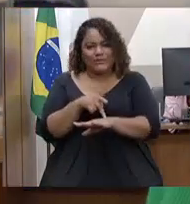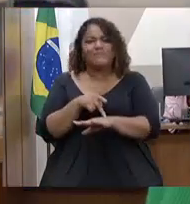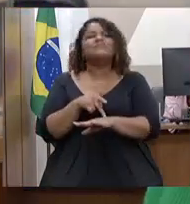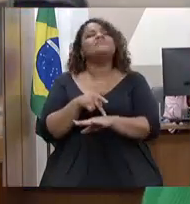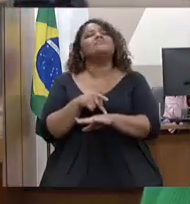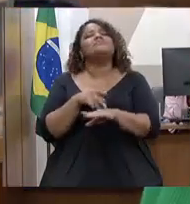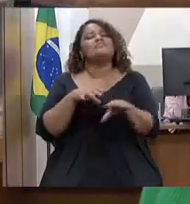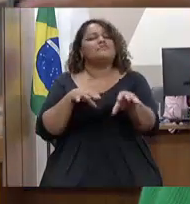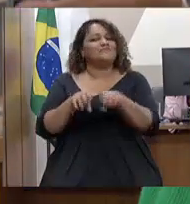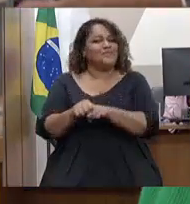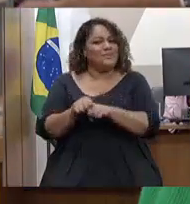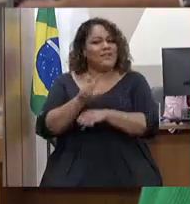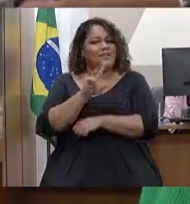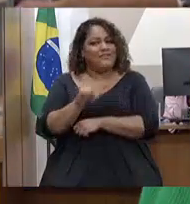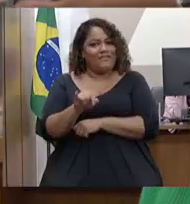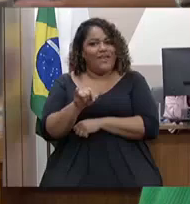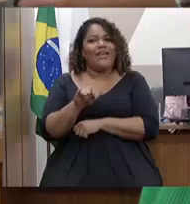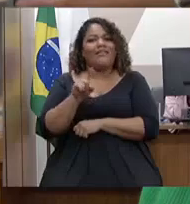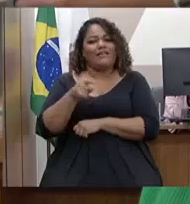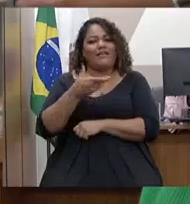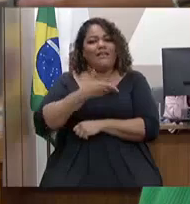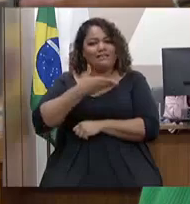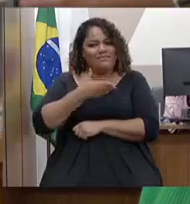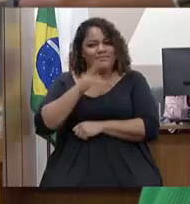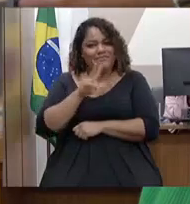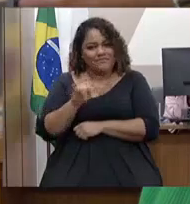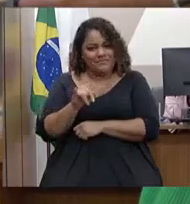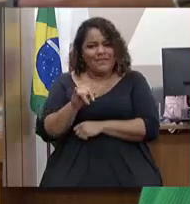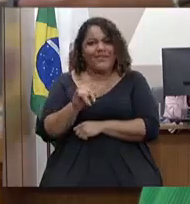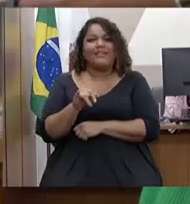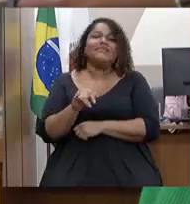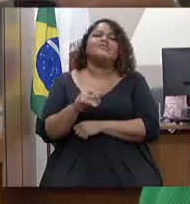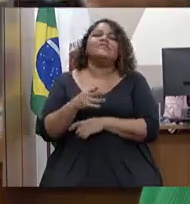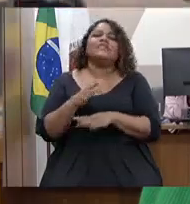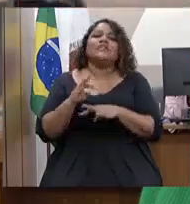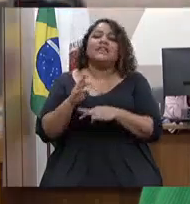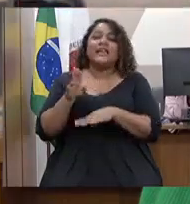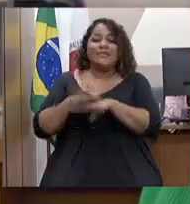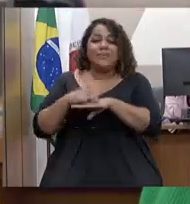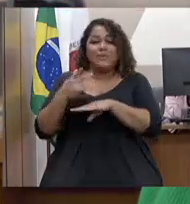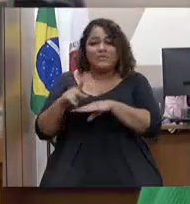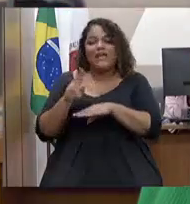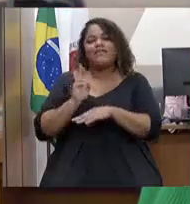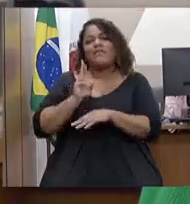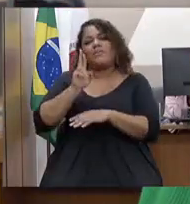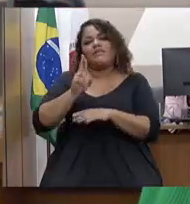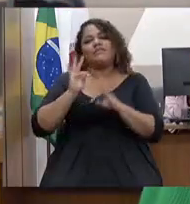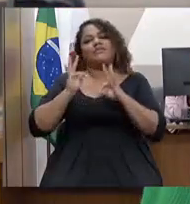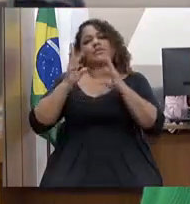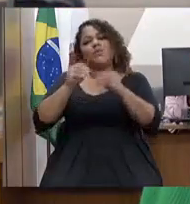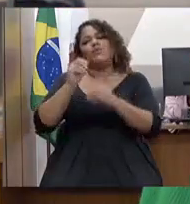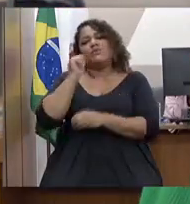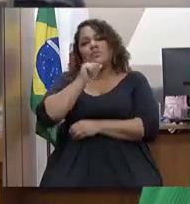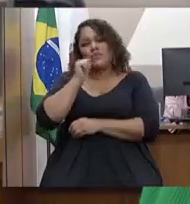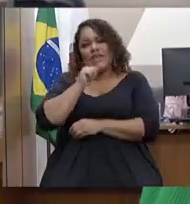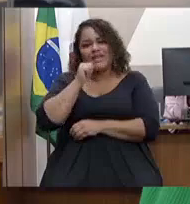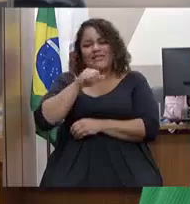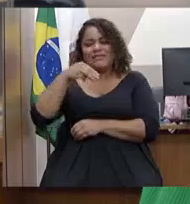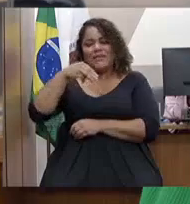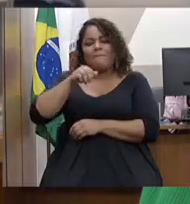serão minhas colegas em nome delas eu cumprimento todas as mulheres Marta recebe os nossos agradecimentos